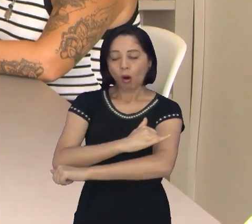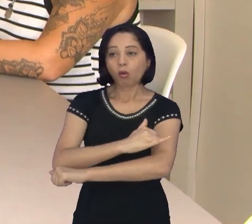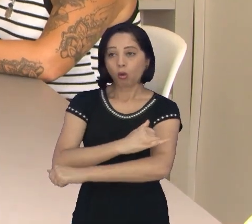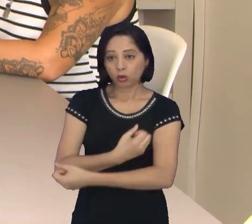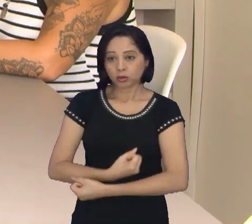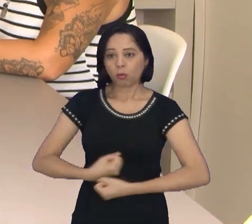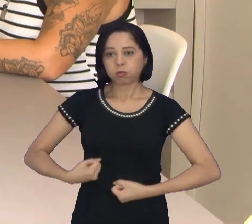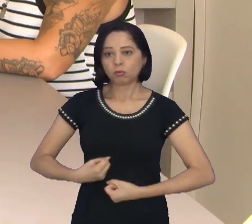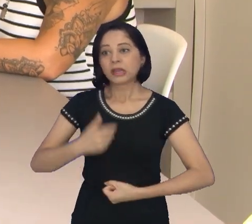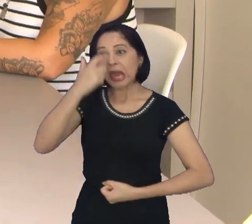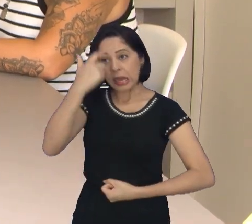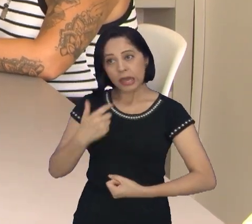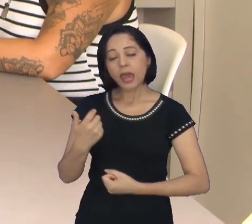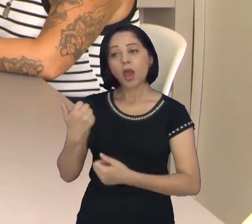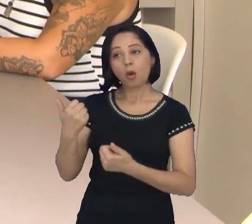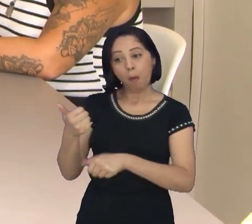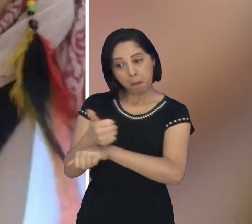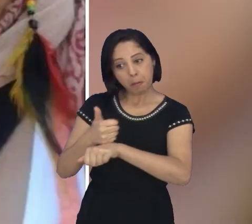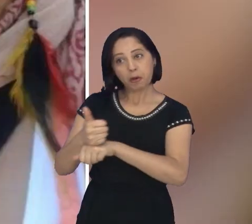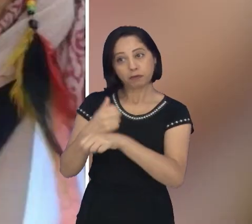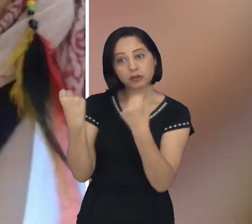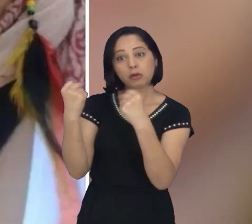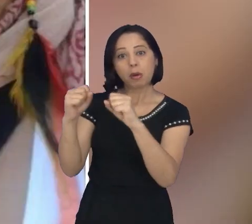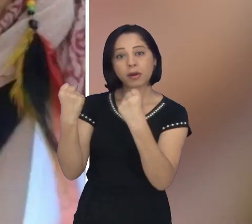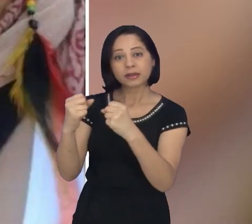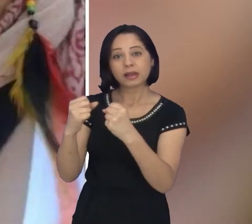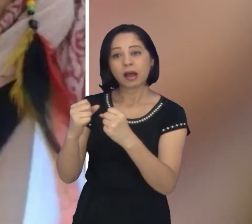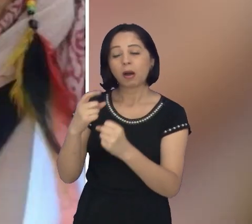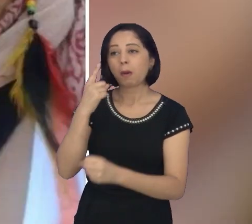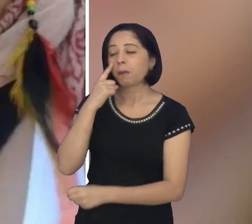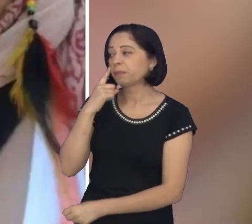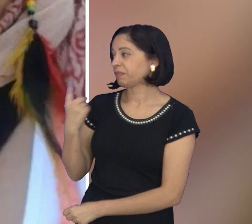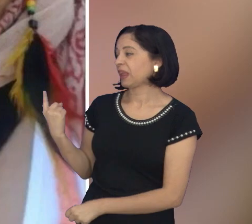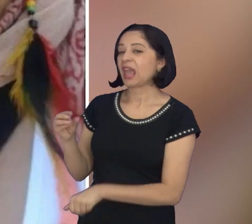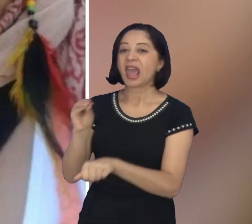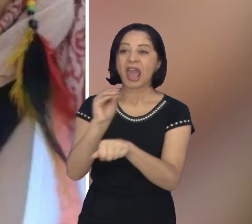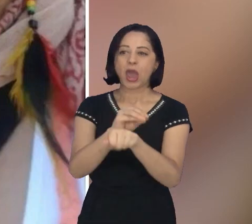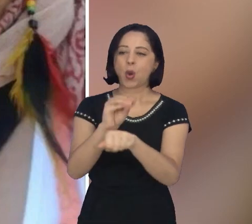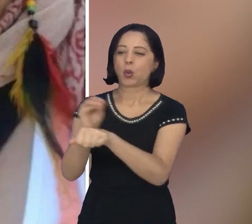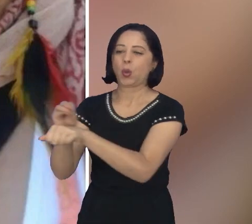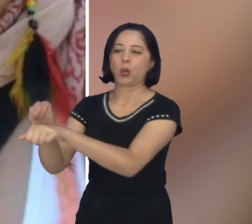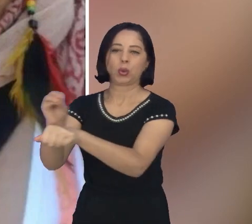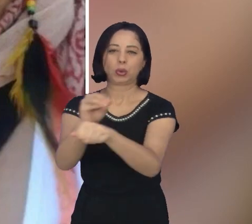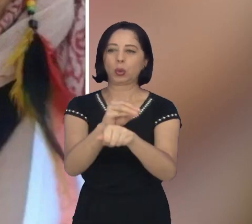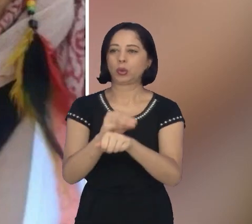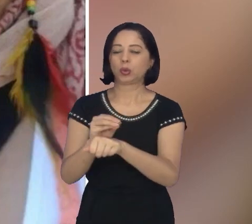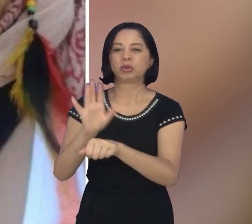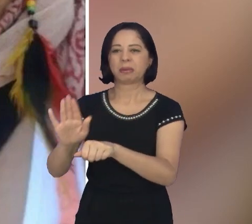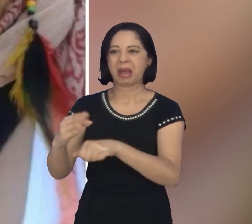eu sou profissional de educação física e cuidava sempre dos outros e na verdade não cuidava de mim.